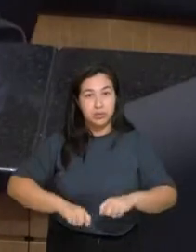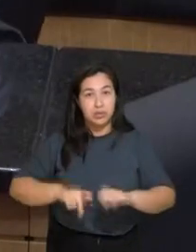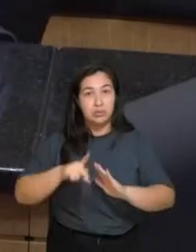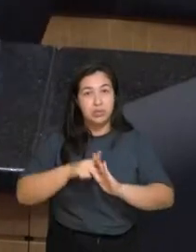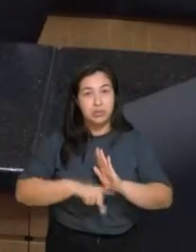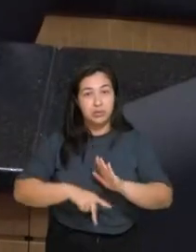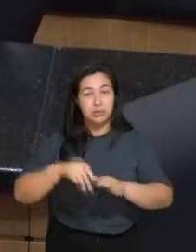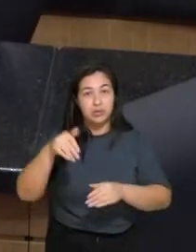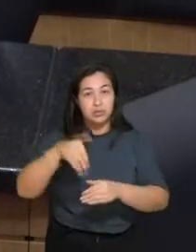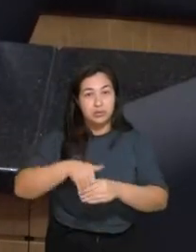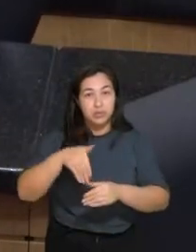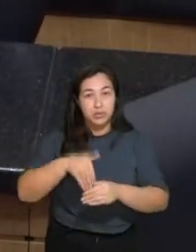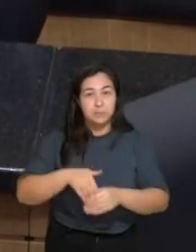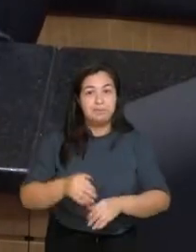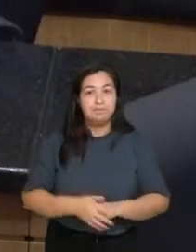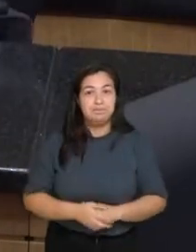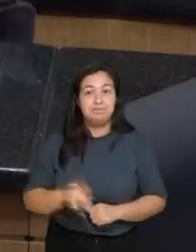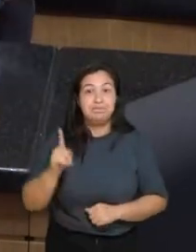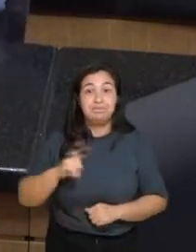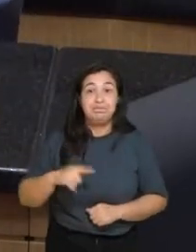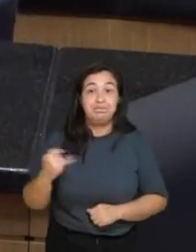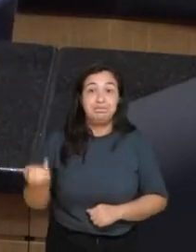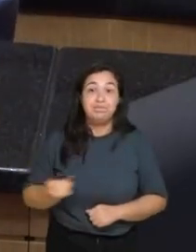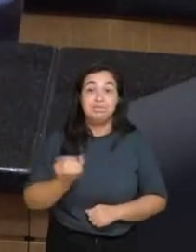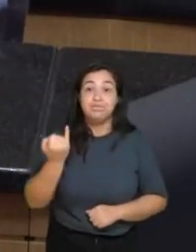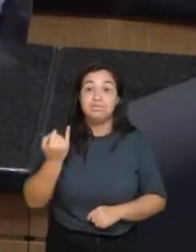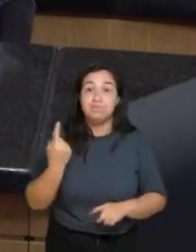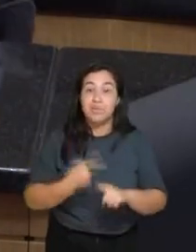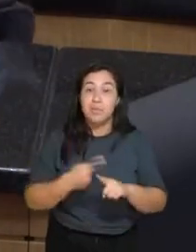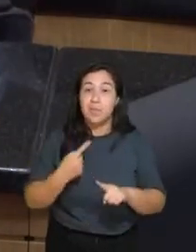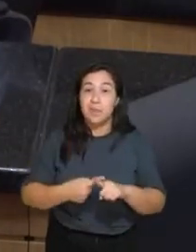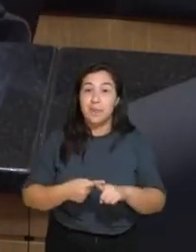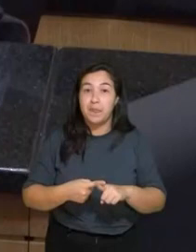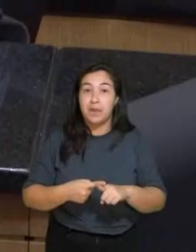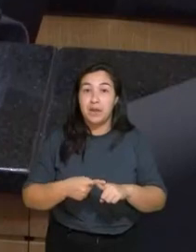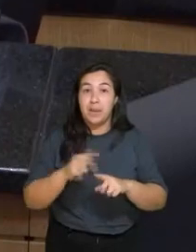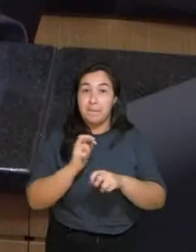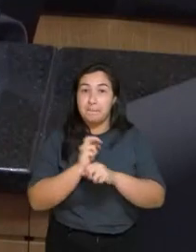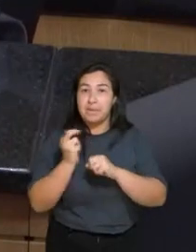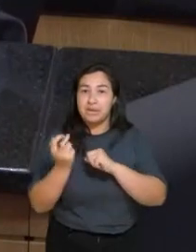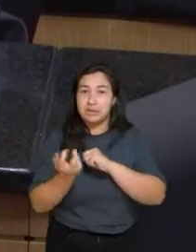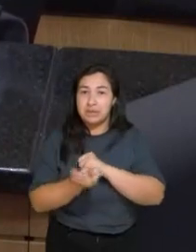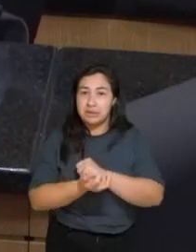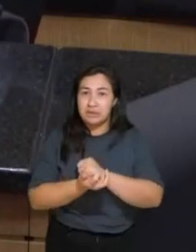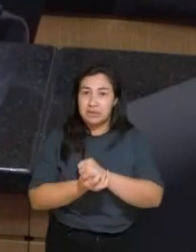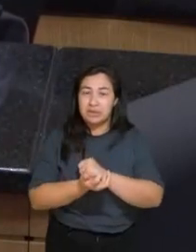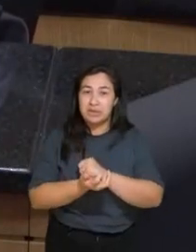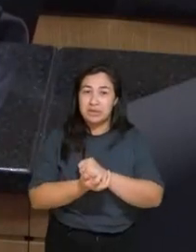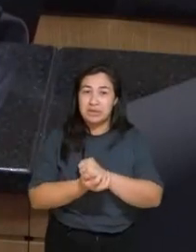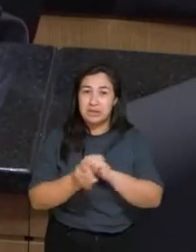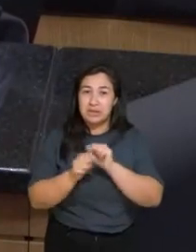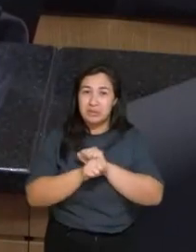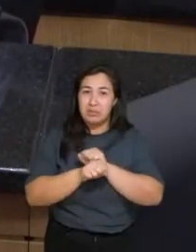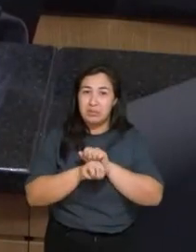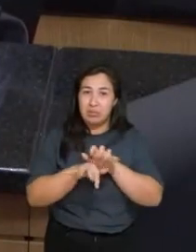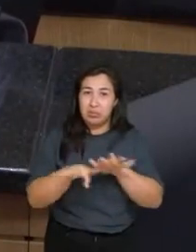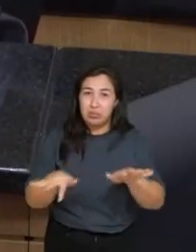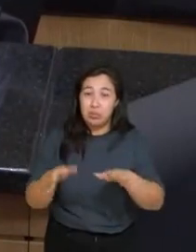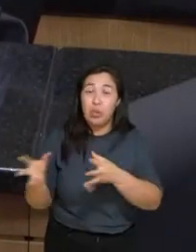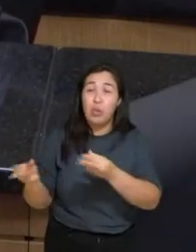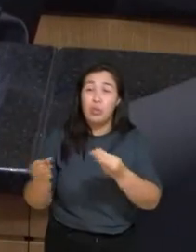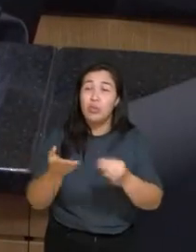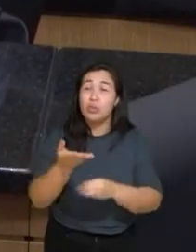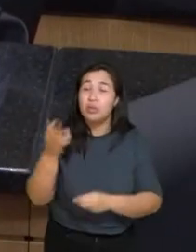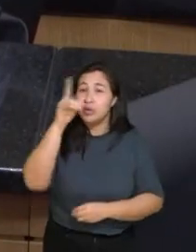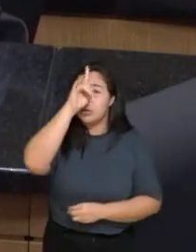muito importante, porque em função da pandemia, muitos dos hospitais filantrópicos de Santa Catarina perderam as